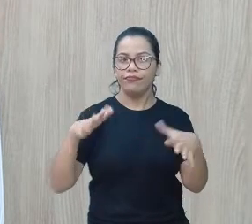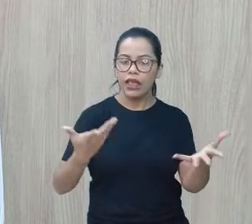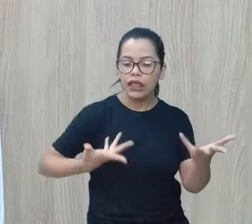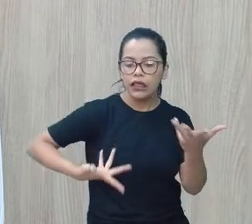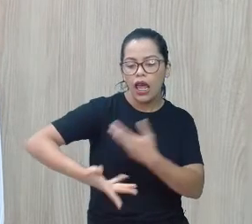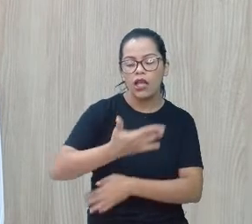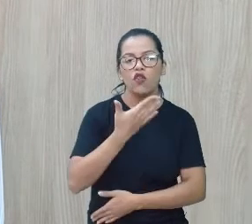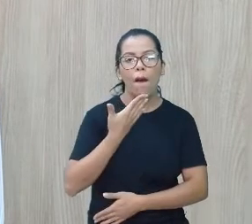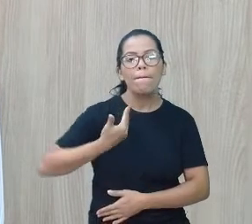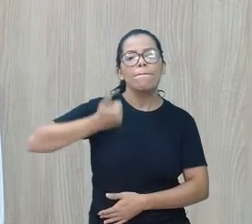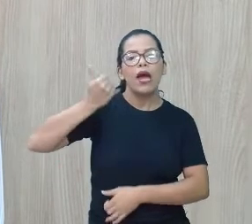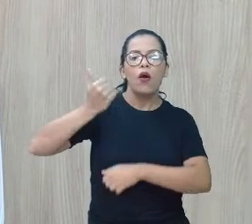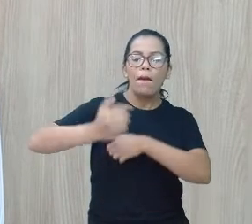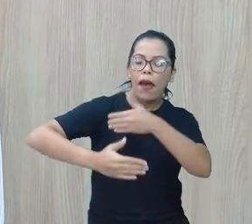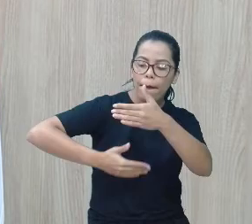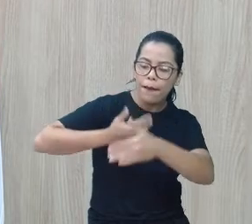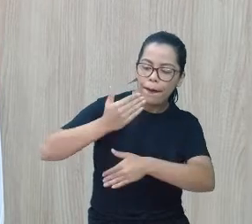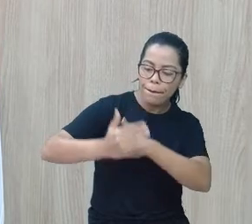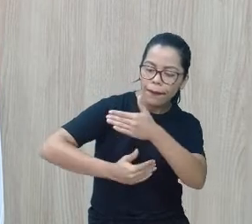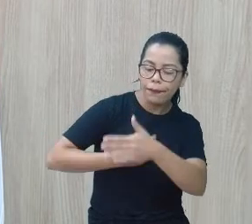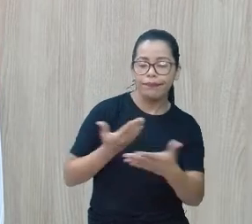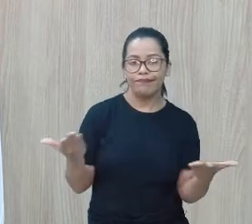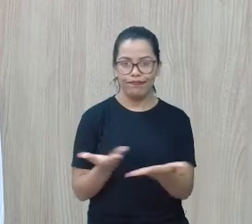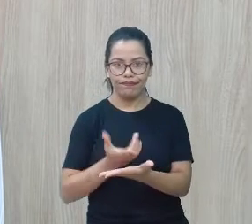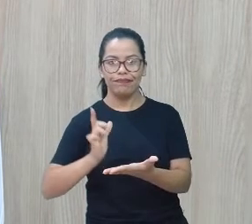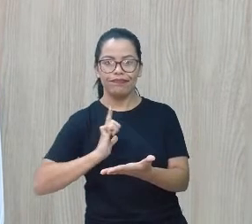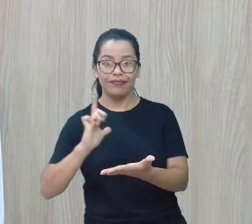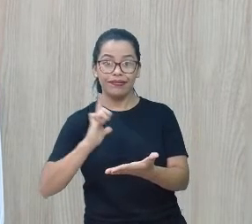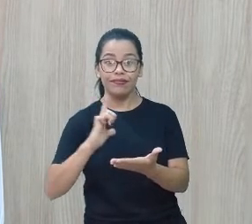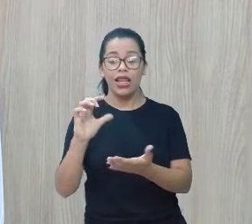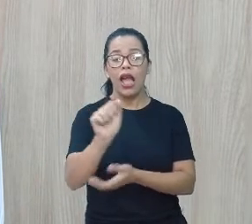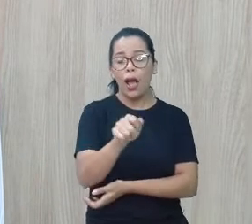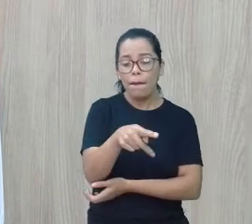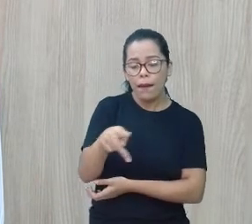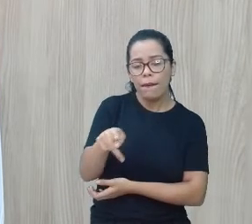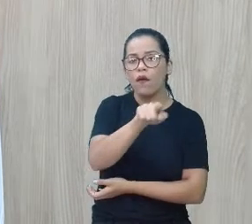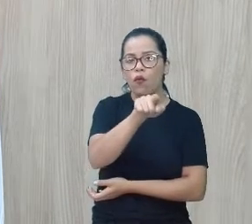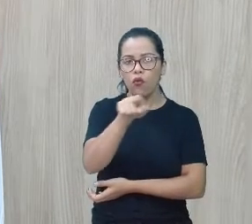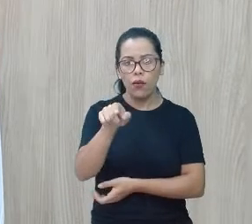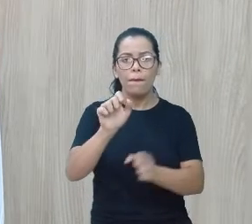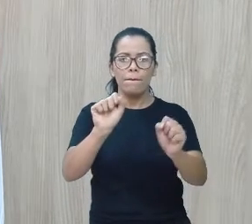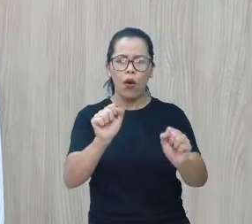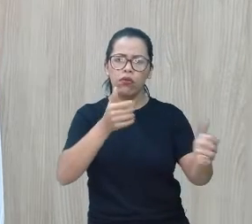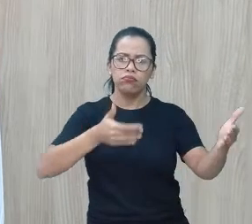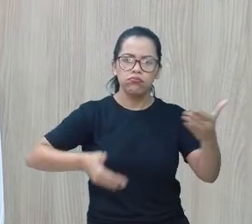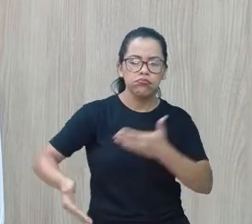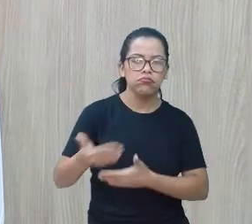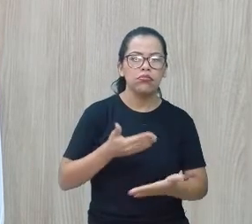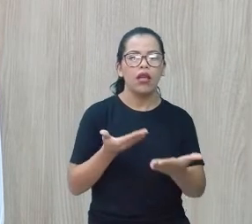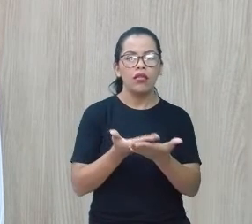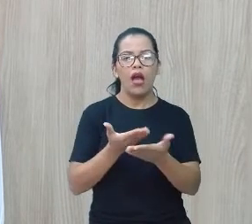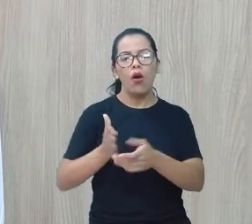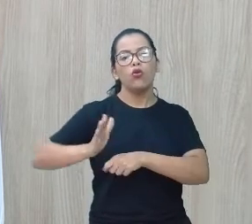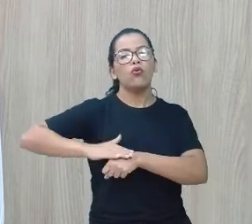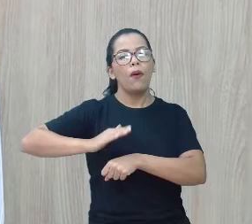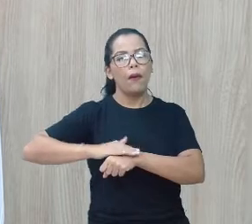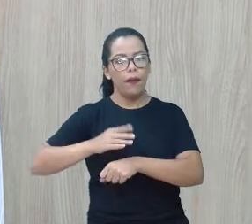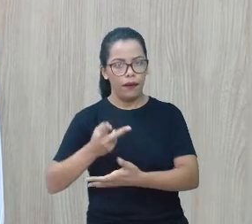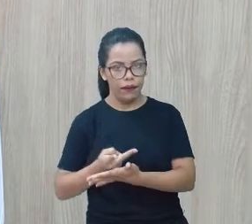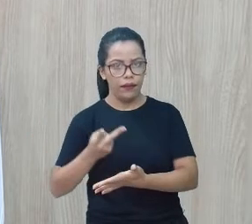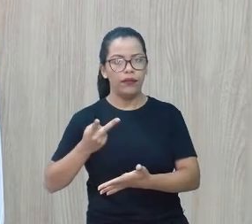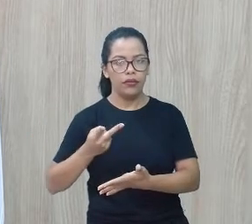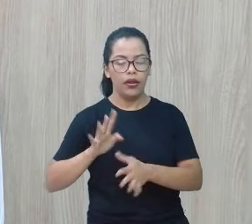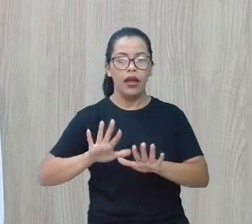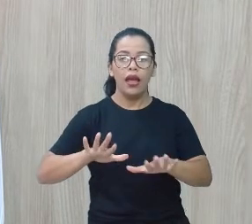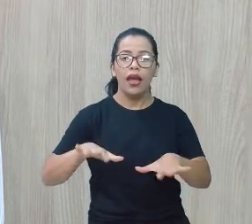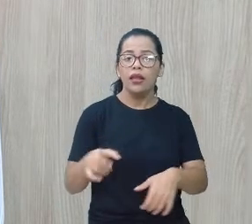está melhorando cada vez mais, A gente agora com um aplicativo, você pode participar da aula no momento que ela está acontecendo, E caso